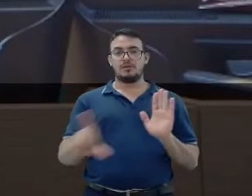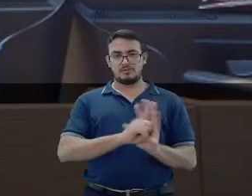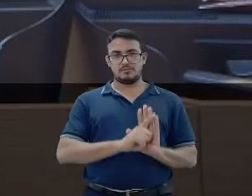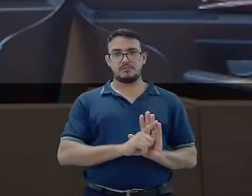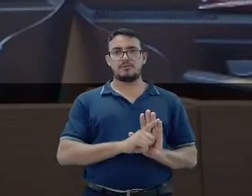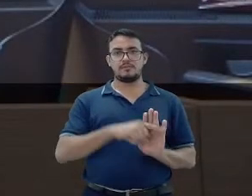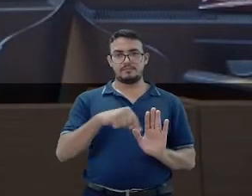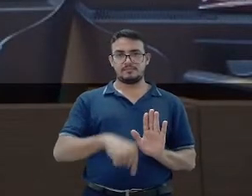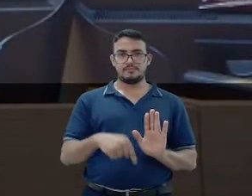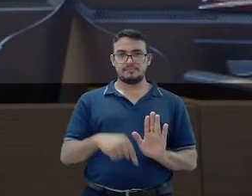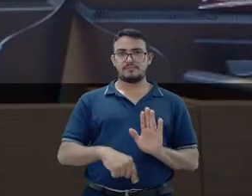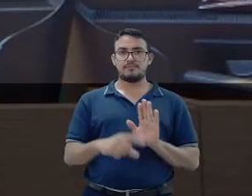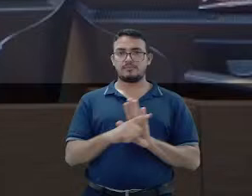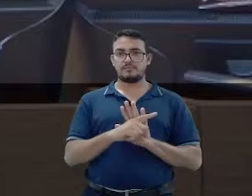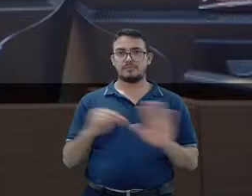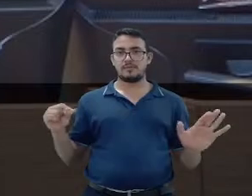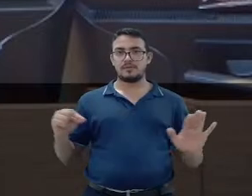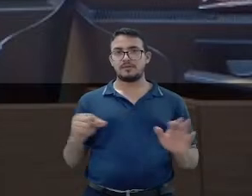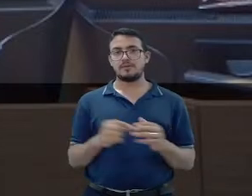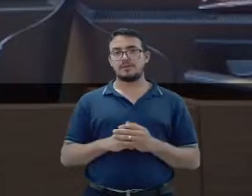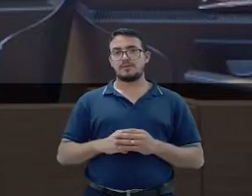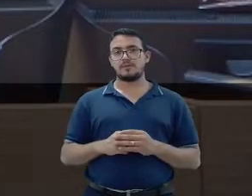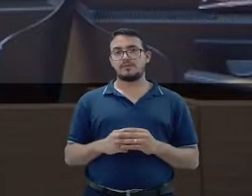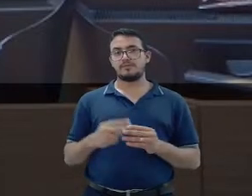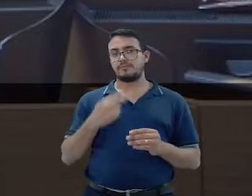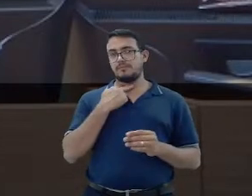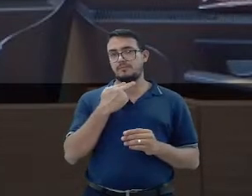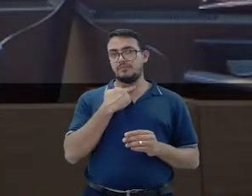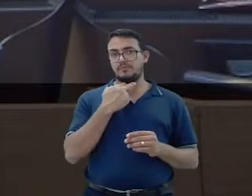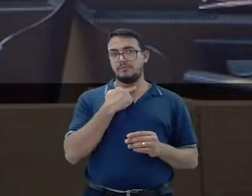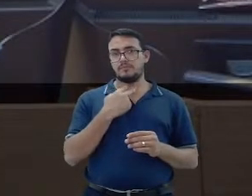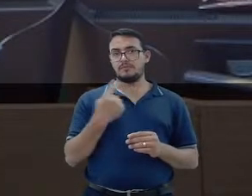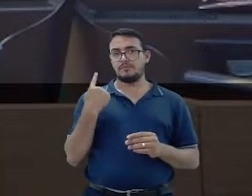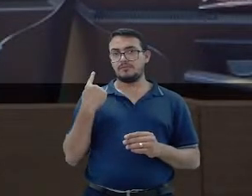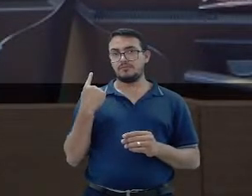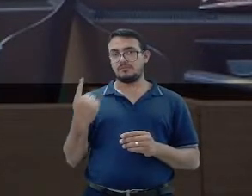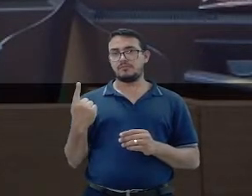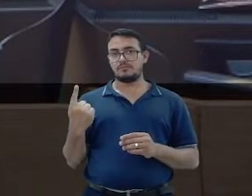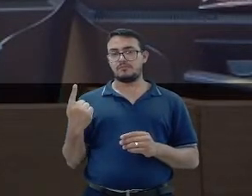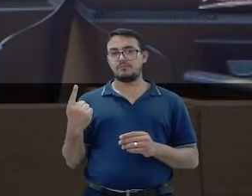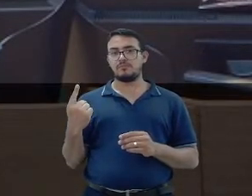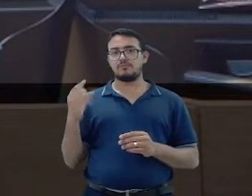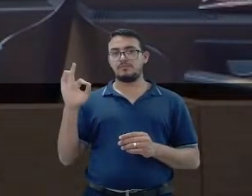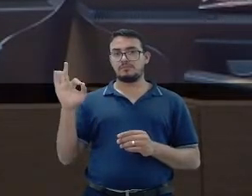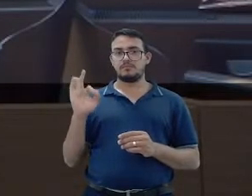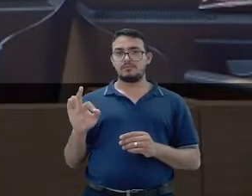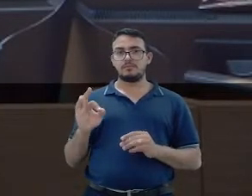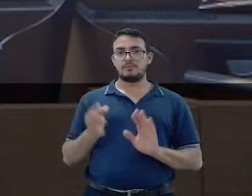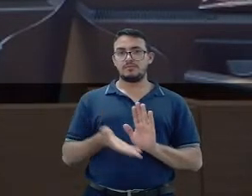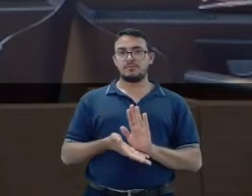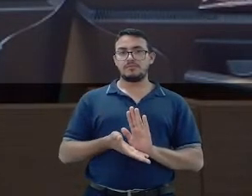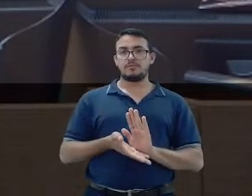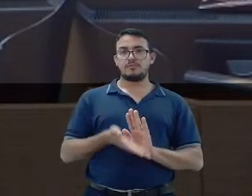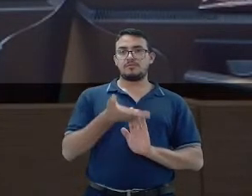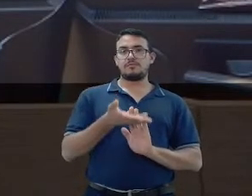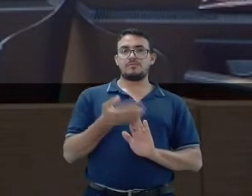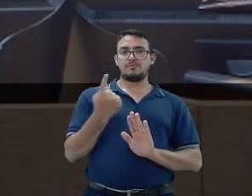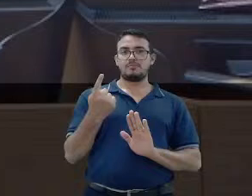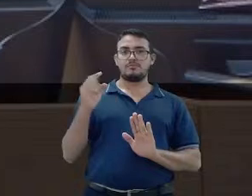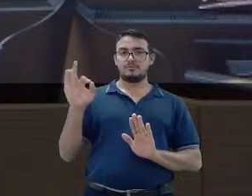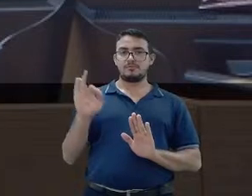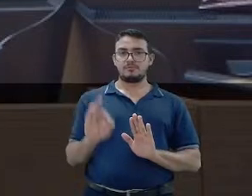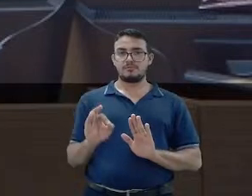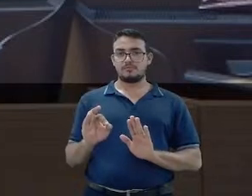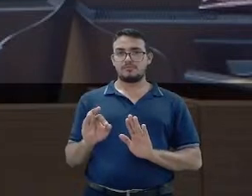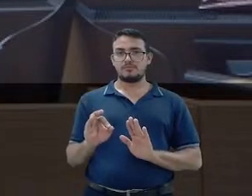pelo embasamento de Vossa Excelência, não pode ser 1%. A lei diz superior a 1% e inferior a